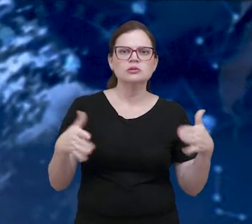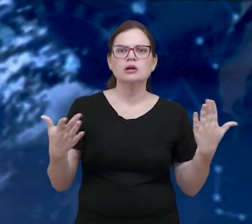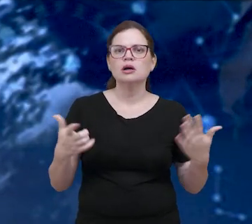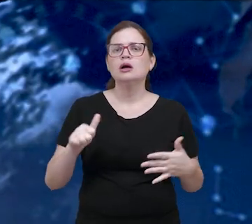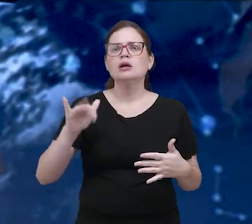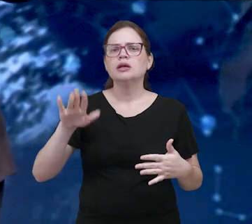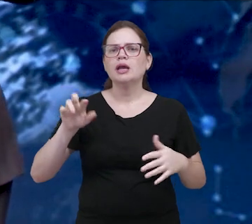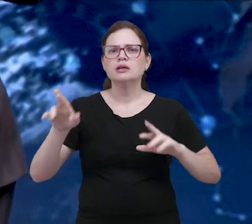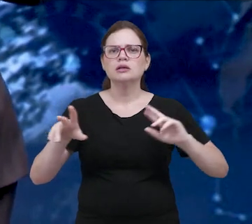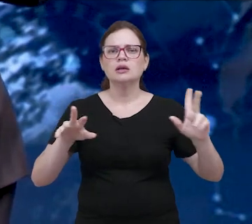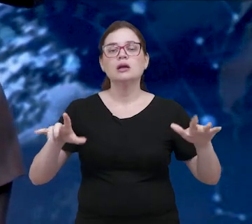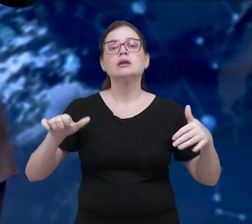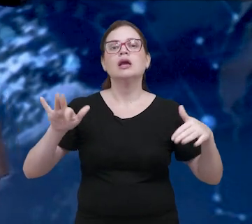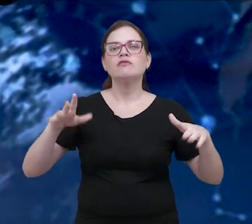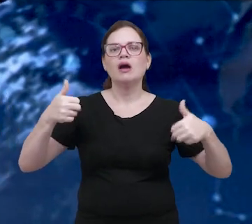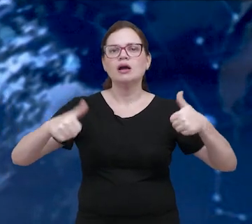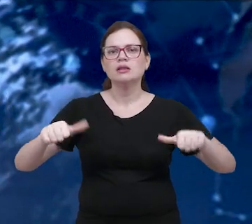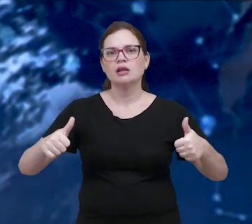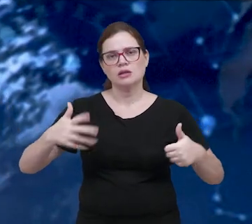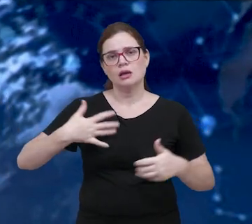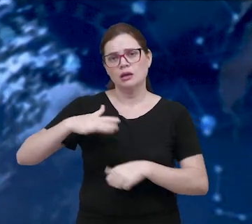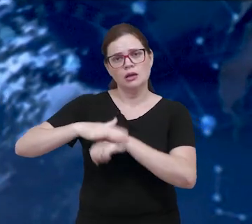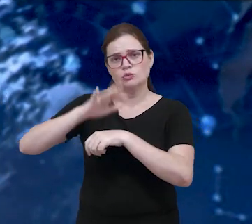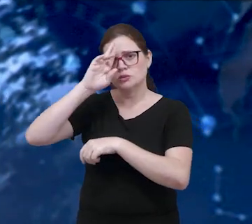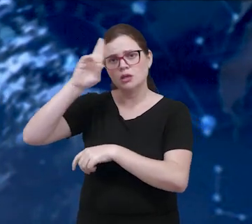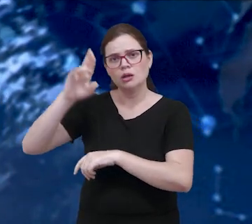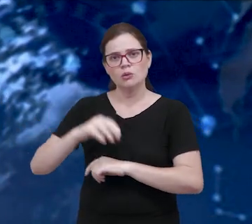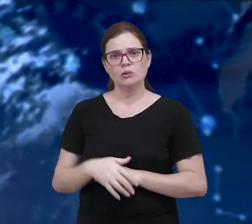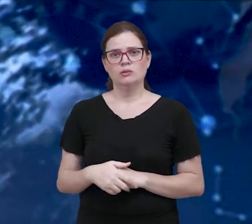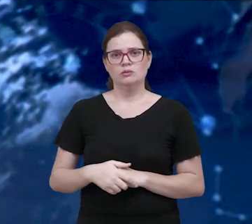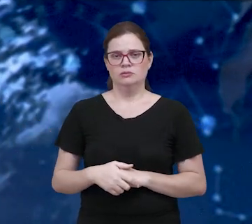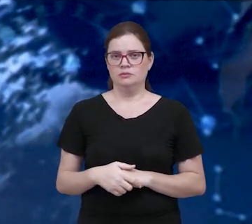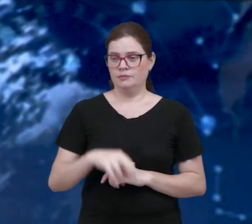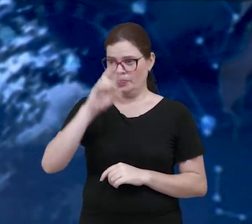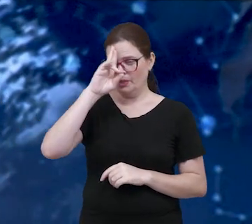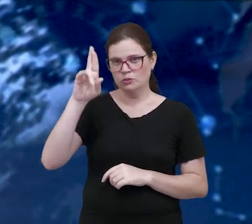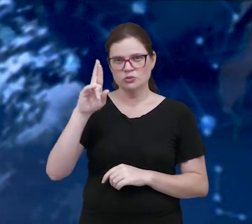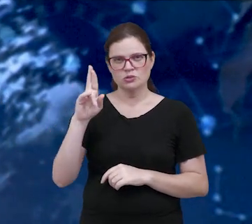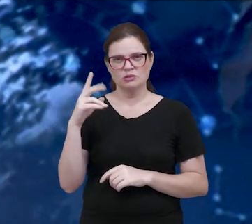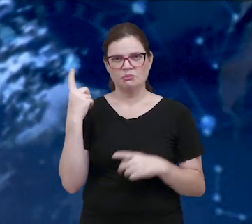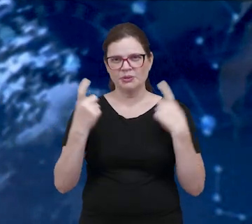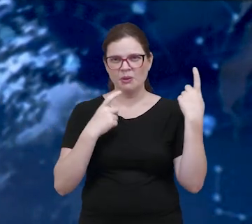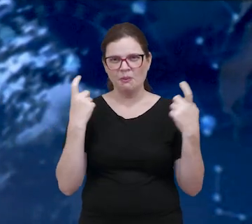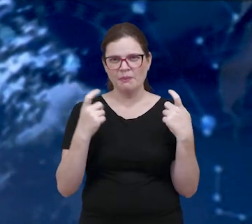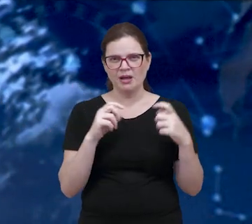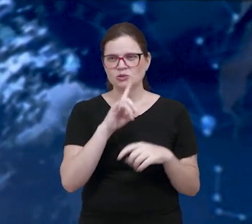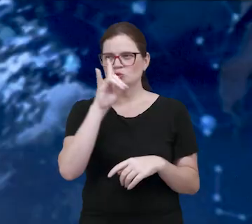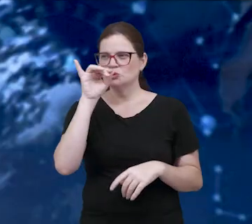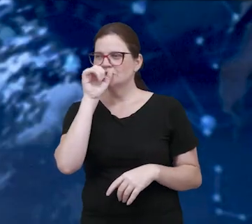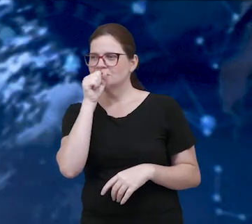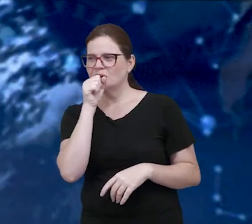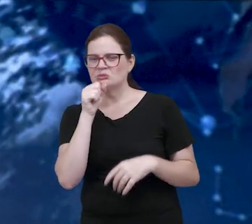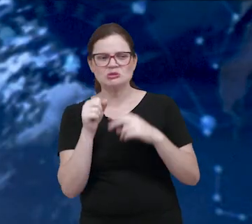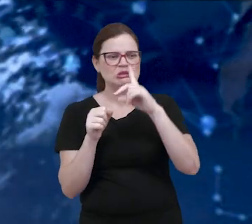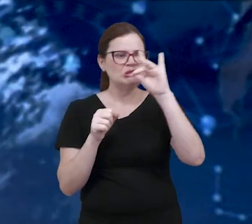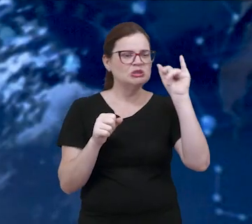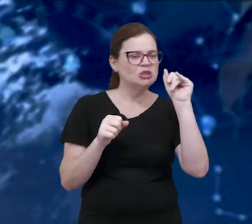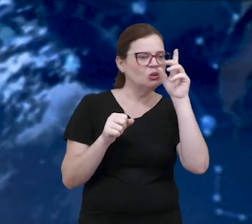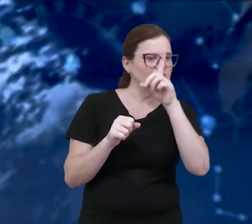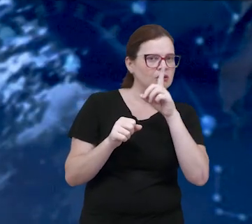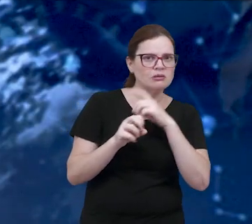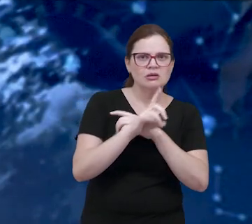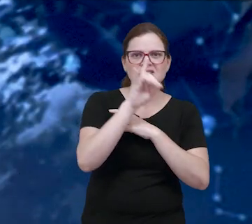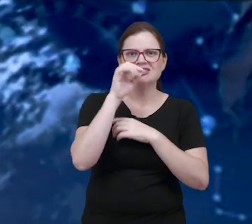e dia, para o Senhor o faz. Então o Senhor não está preocupado com esse negócio de guardar um dia de sábado, tem nada disso, né? A